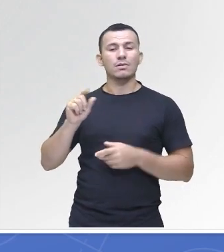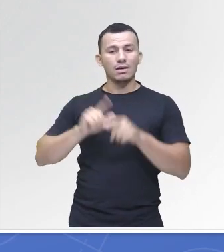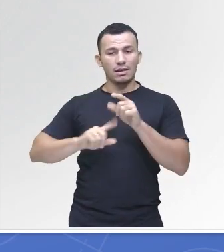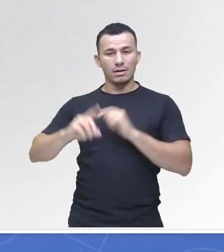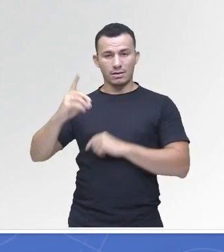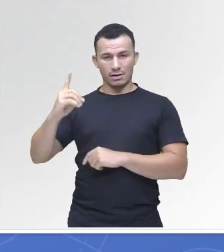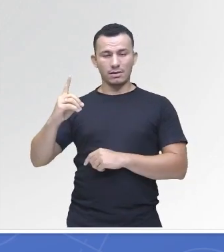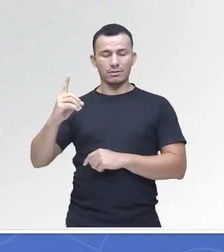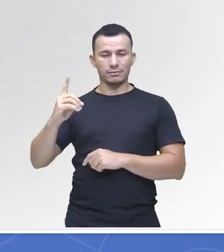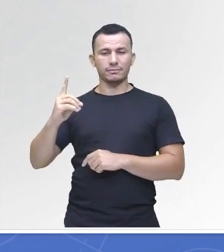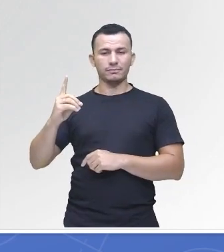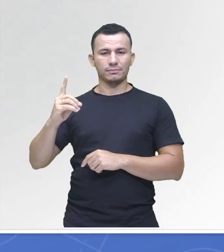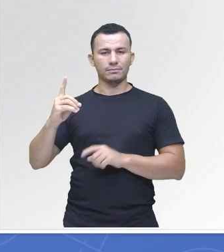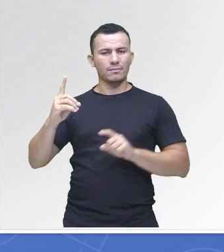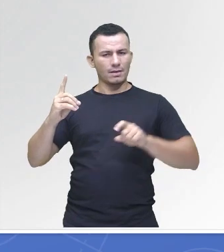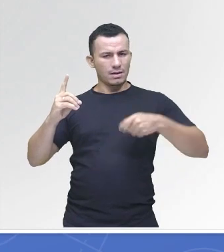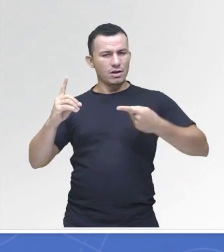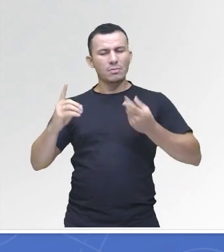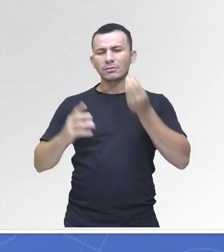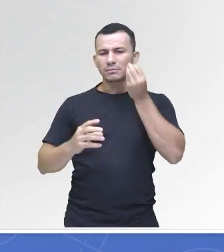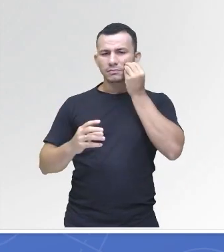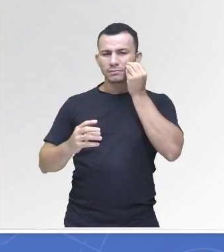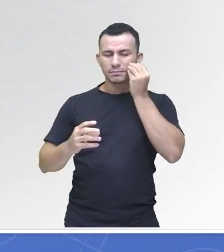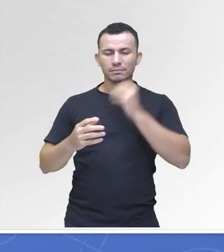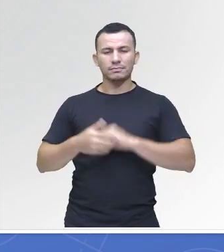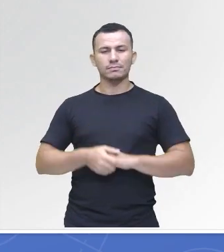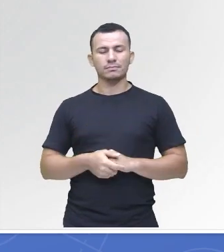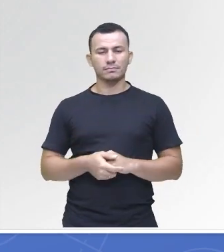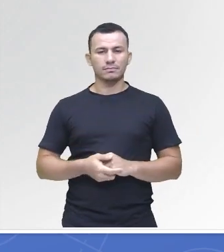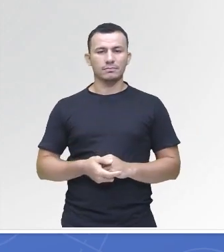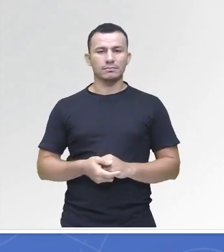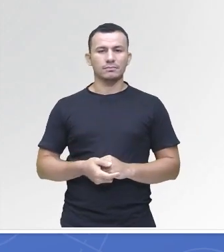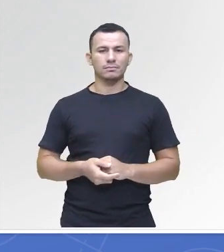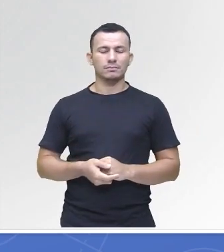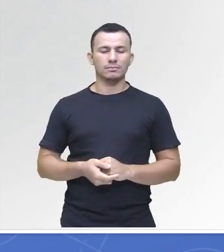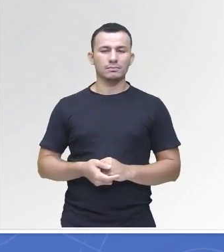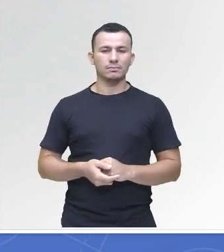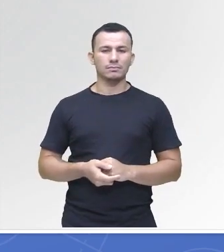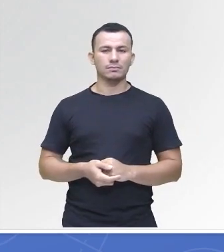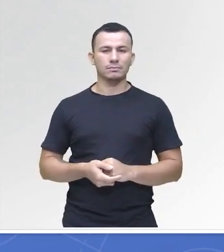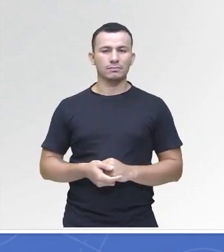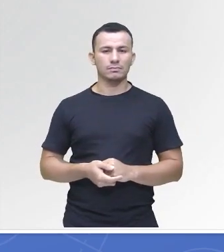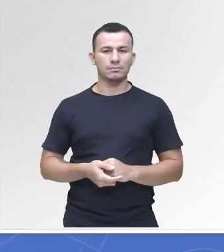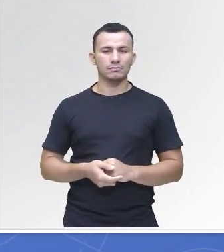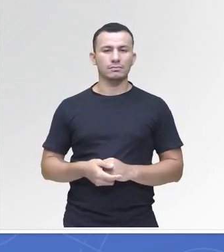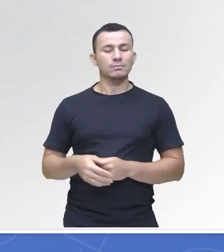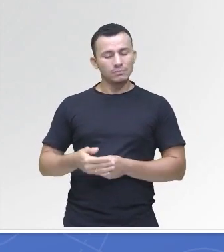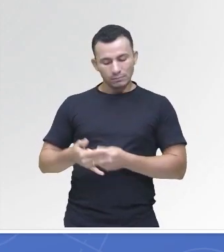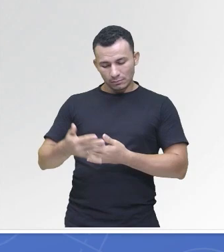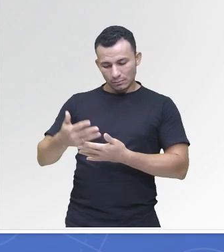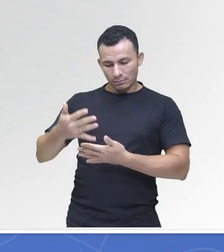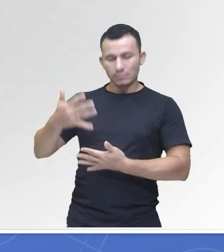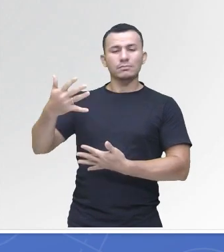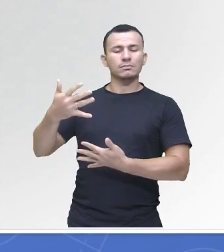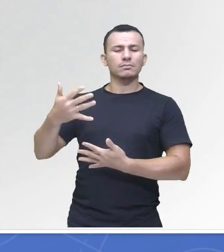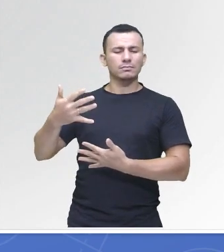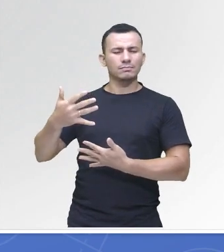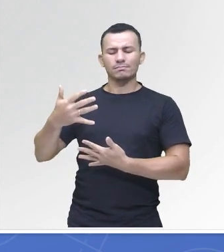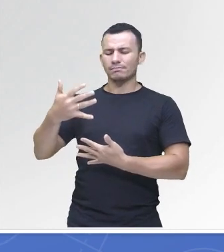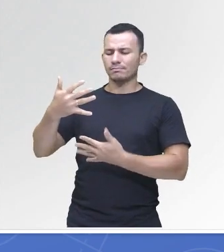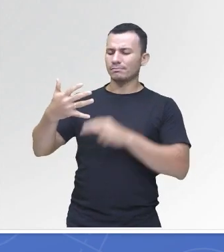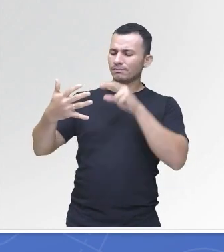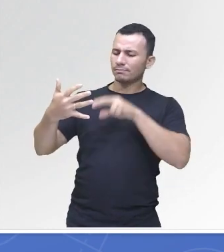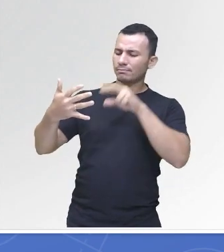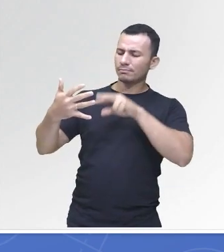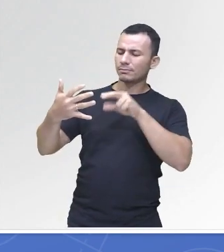D, né? Que daqui a pouquinho a gente vai já observar novamente. E aí, né, vamos ver aqui o aluno,